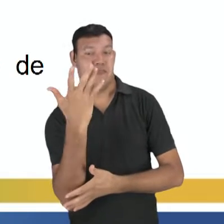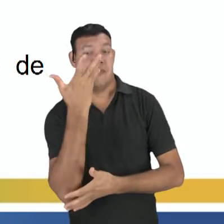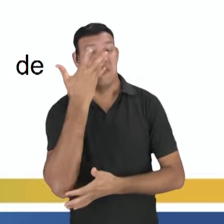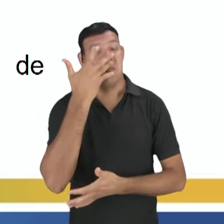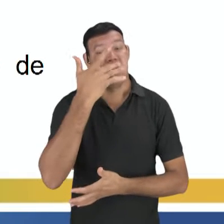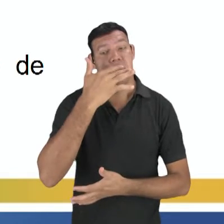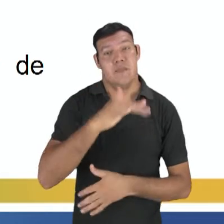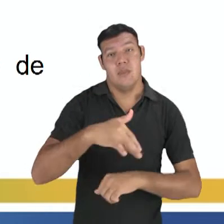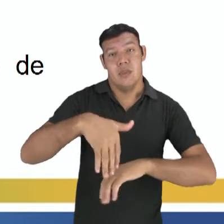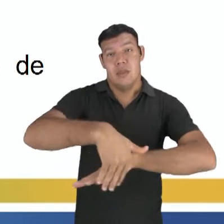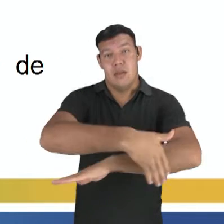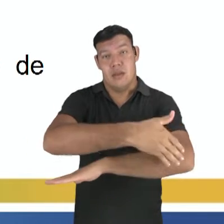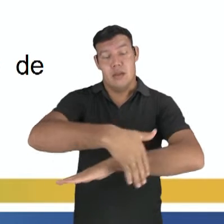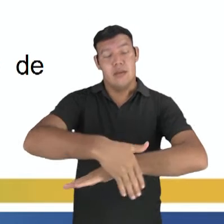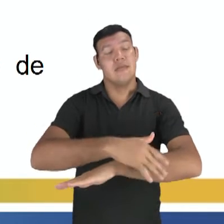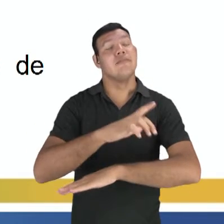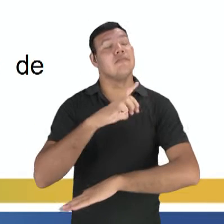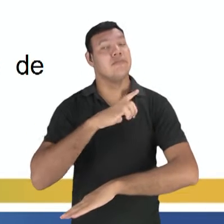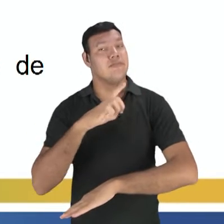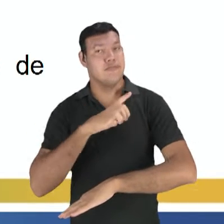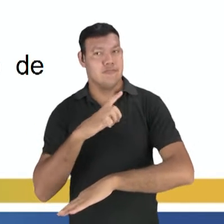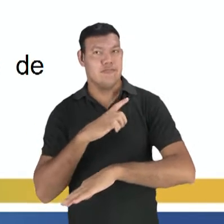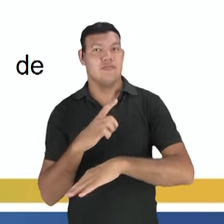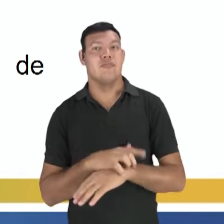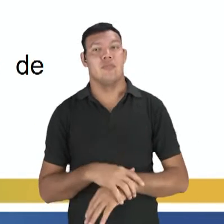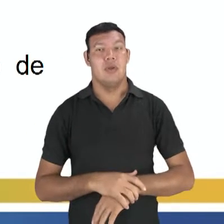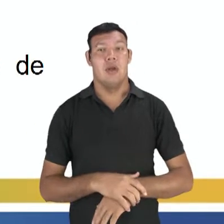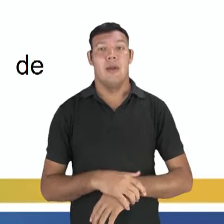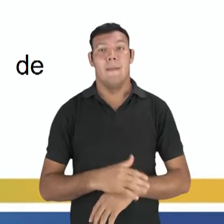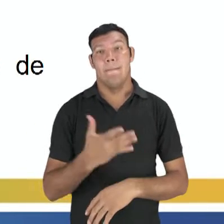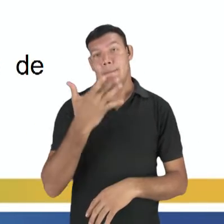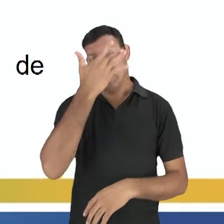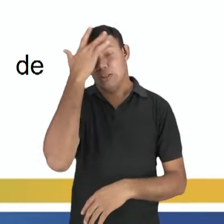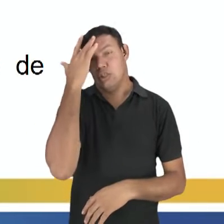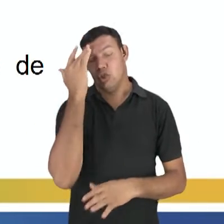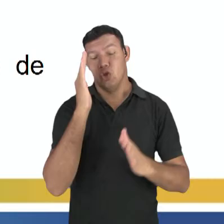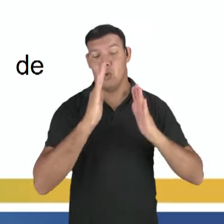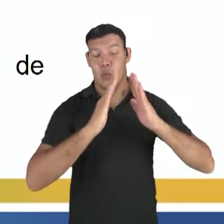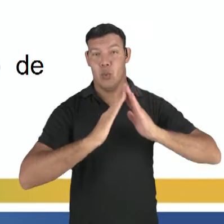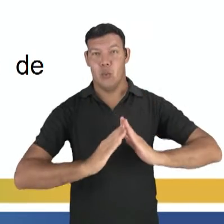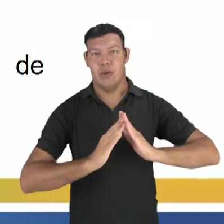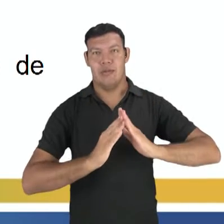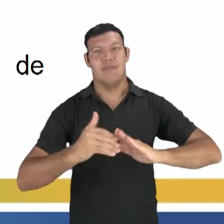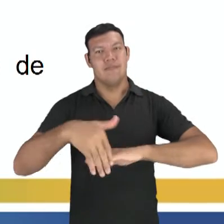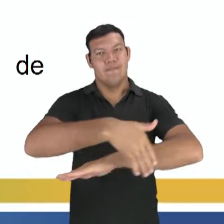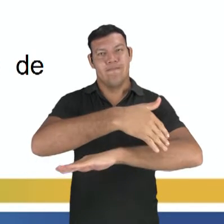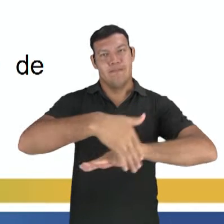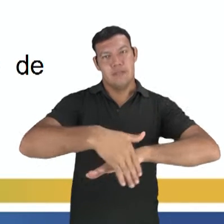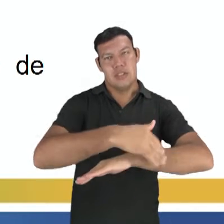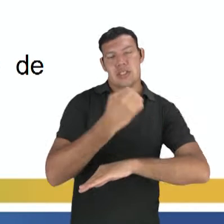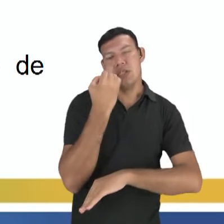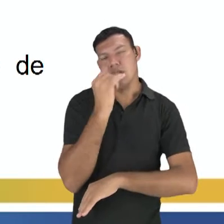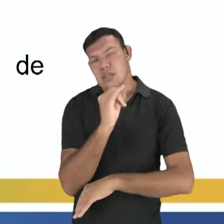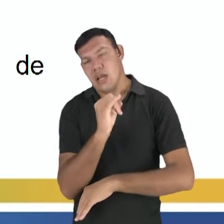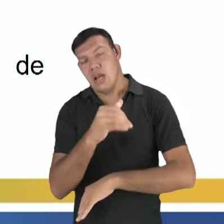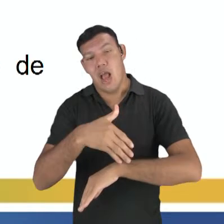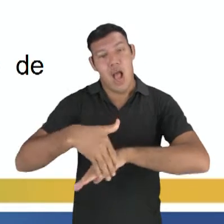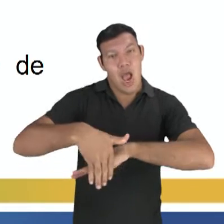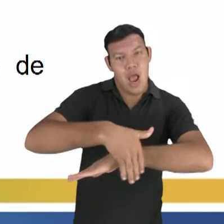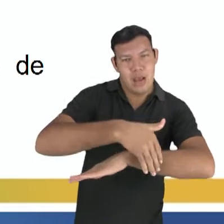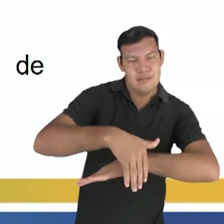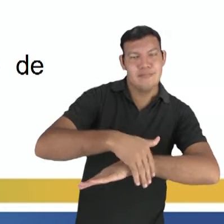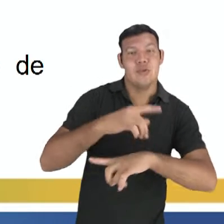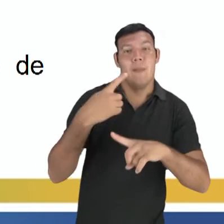meninos de rua, existem meninos na rua. E toda vez que um menino está na rua, é